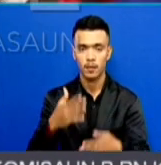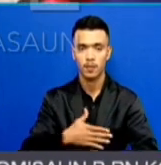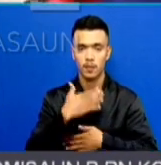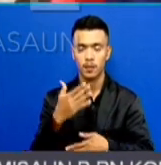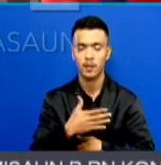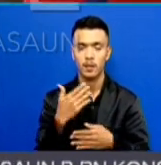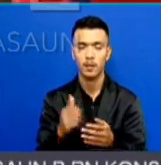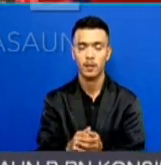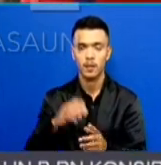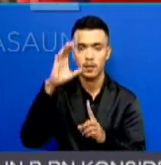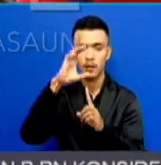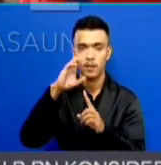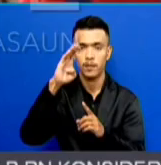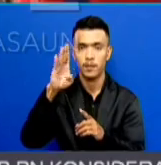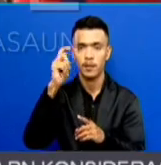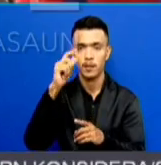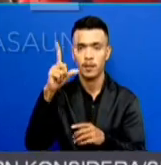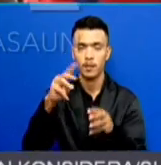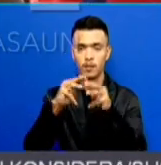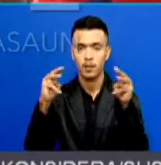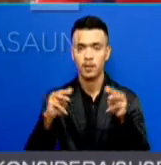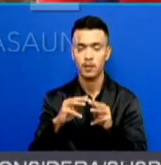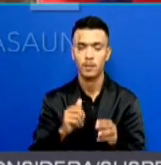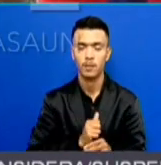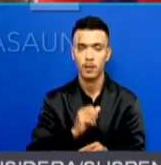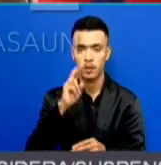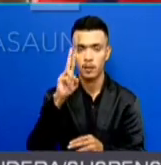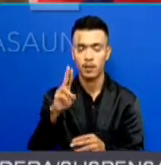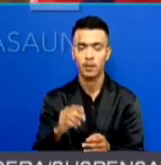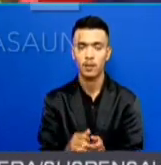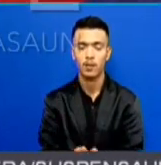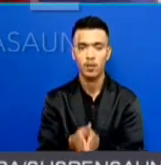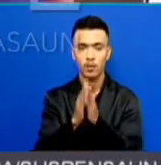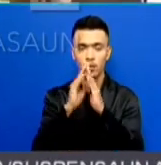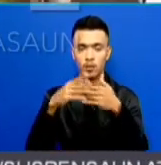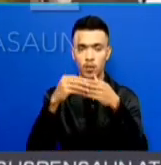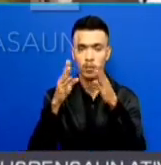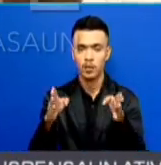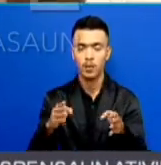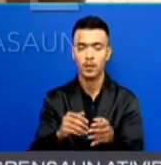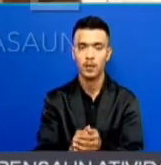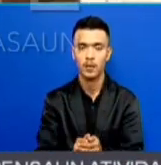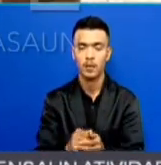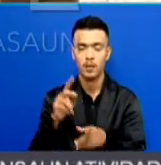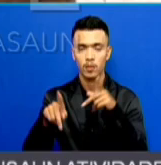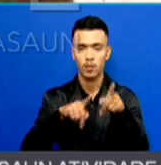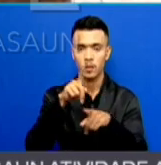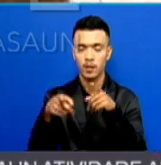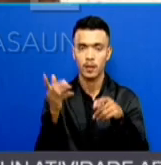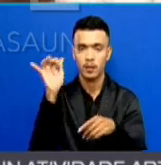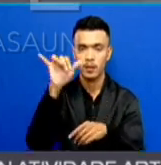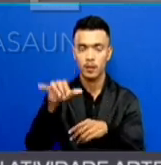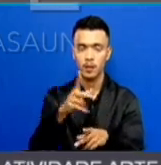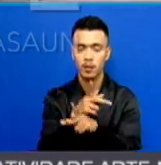bemos coordinador BTLP municipio Aileu Amaro Almeida Soares hus autoridade comunitario comunidade sira